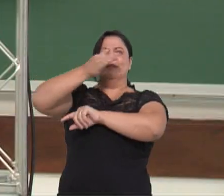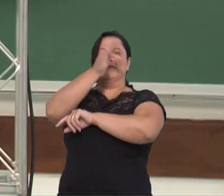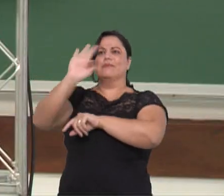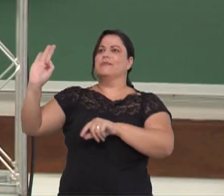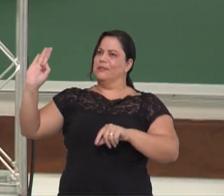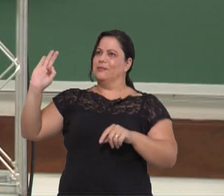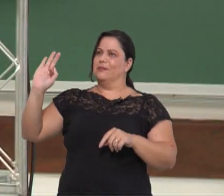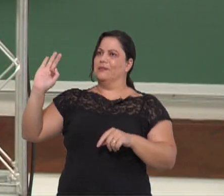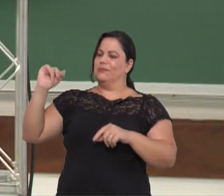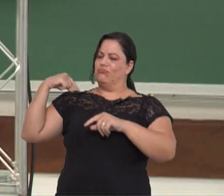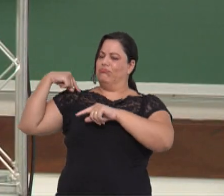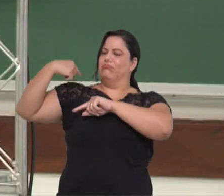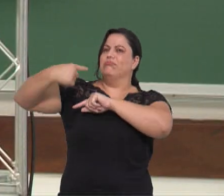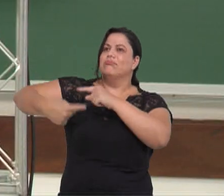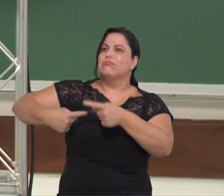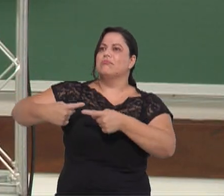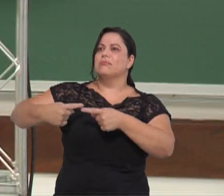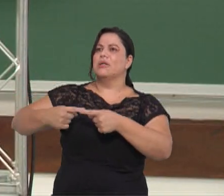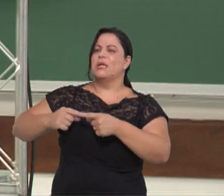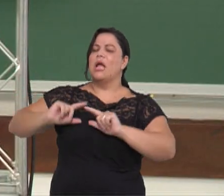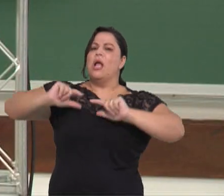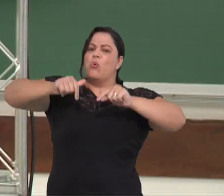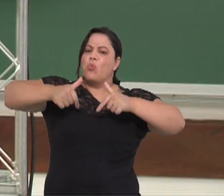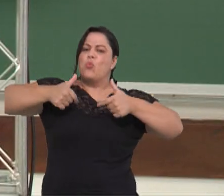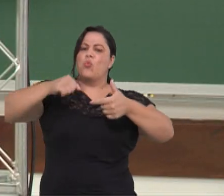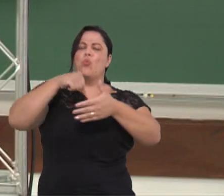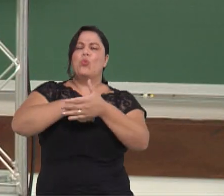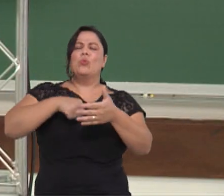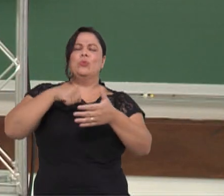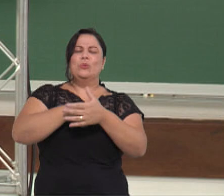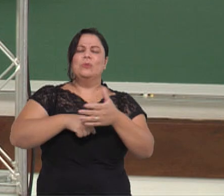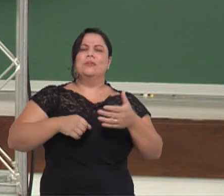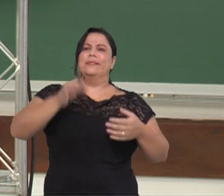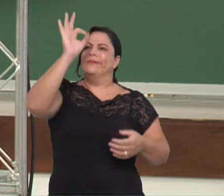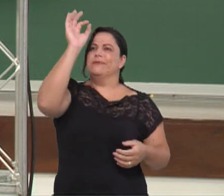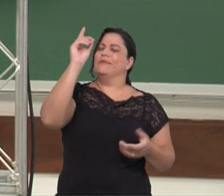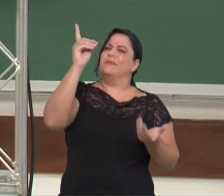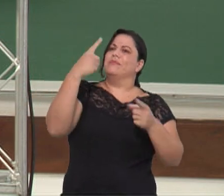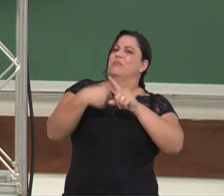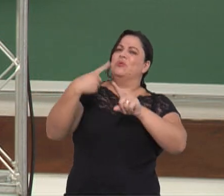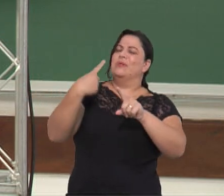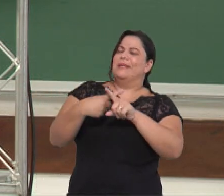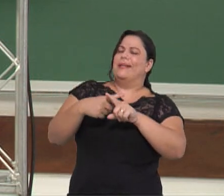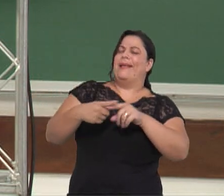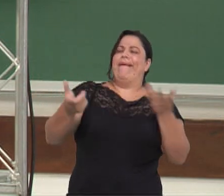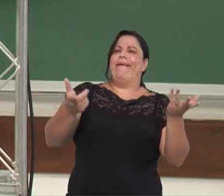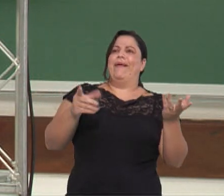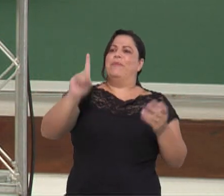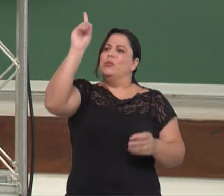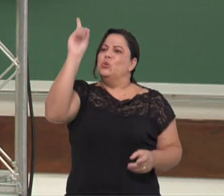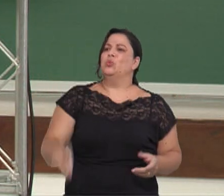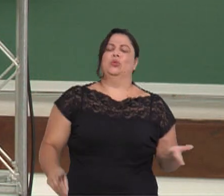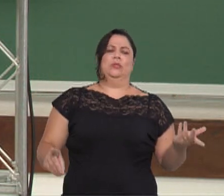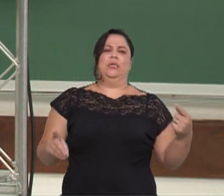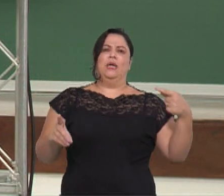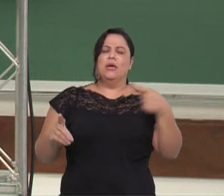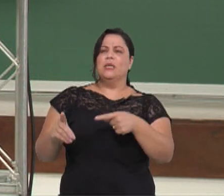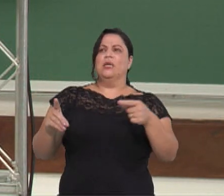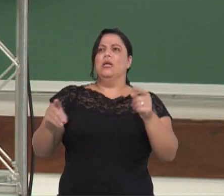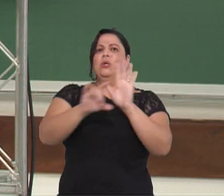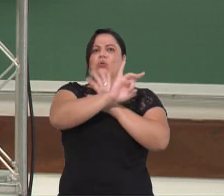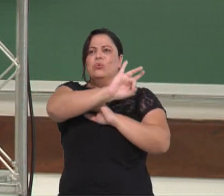fraternidade, que lutava pelos direitos do cidadão, pelos direitos à propriedade privada,